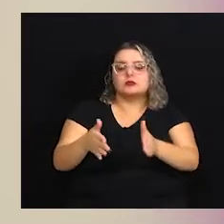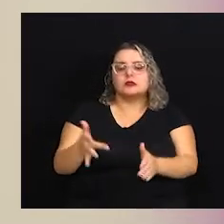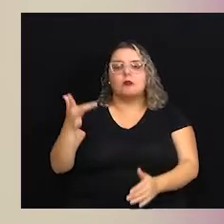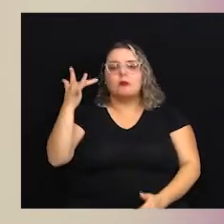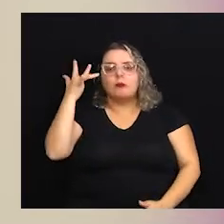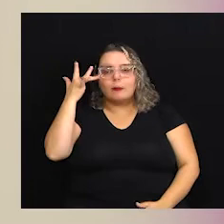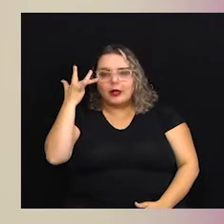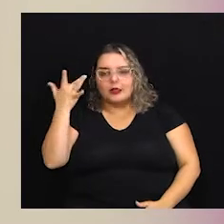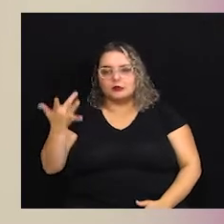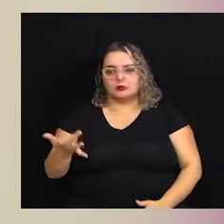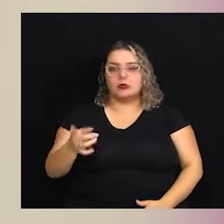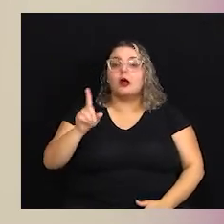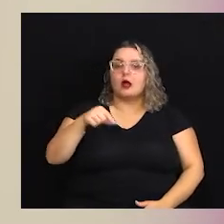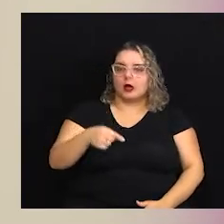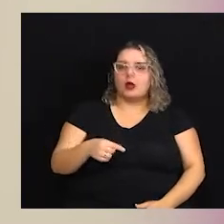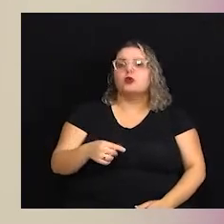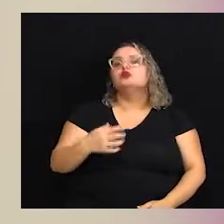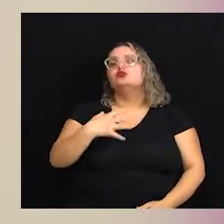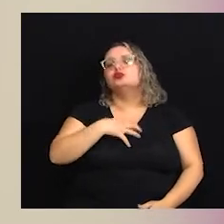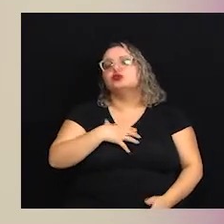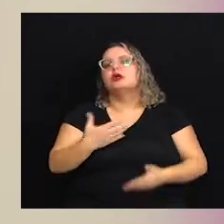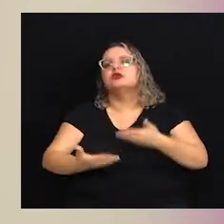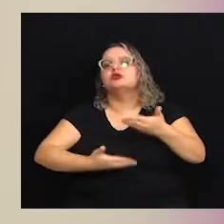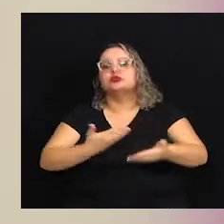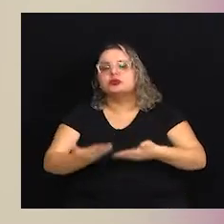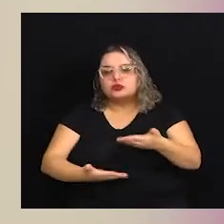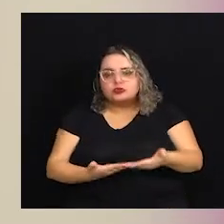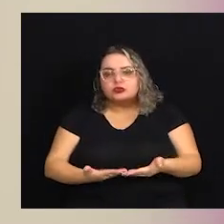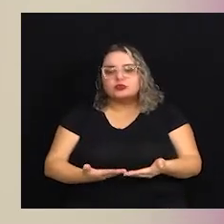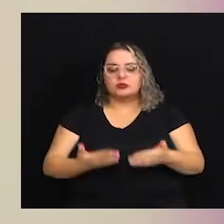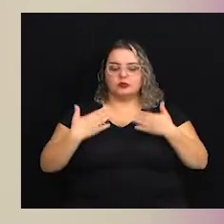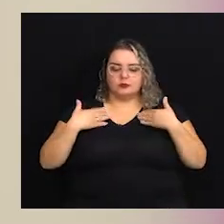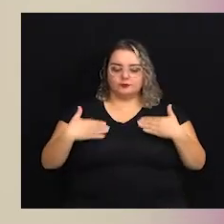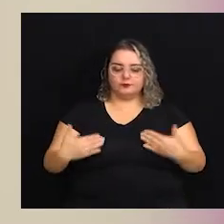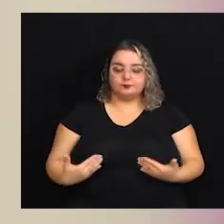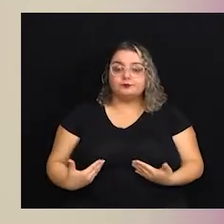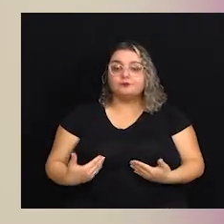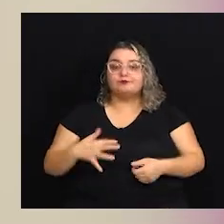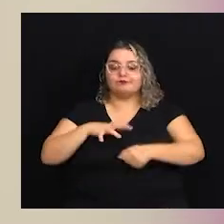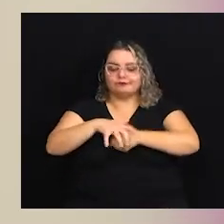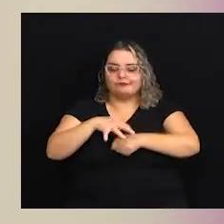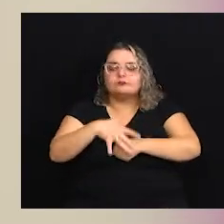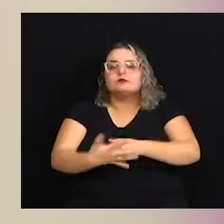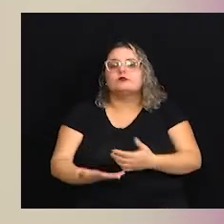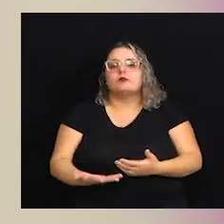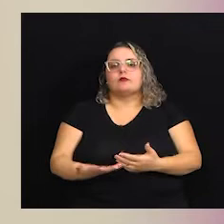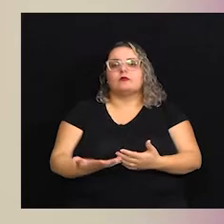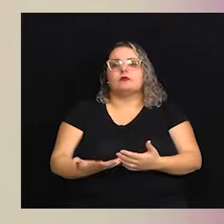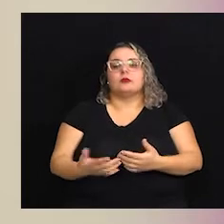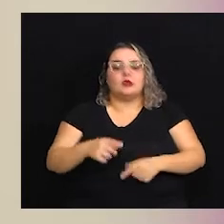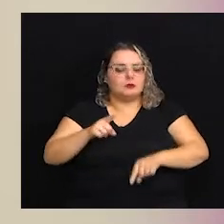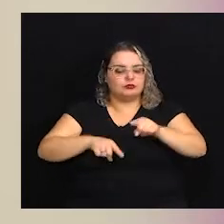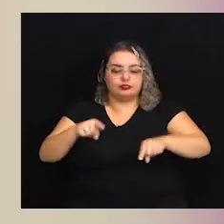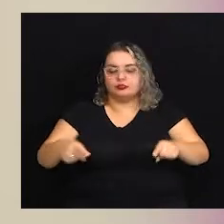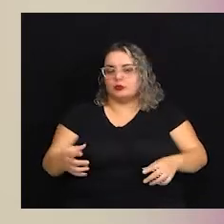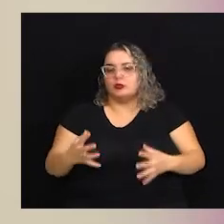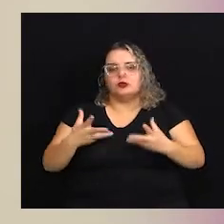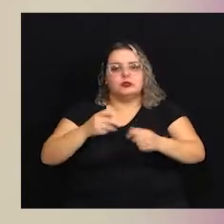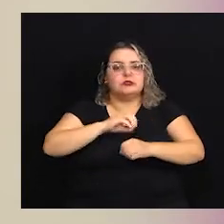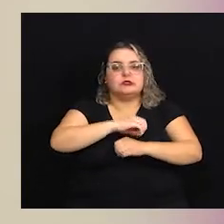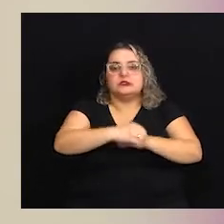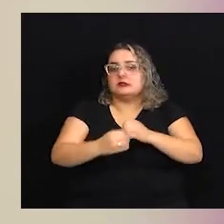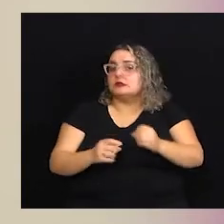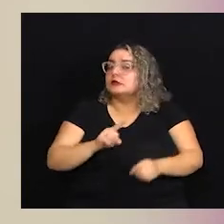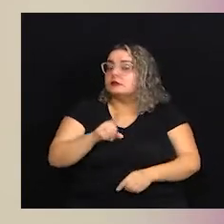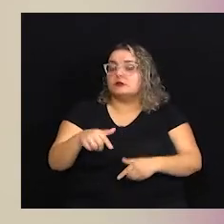da maturidade. Então, esse é um ponto de tratar. Porque se o corpo está inflamado, esse corpo vai ter mais desequilíbrio, porque todas as células não